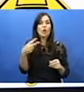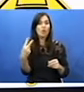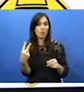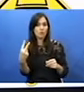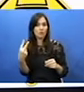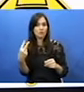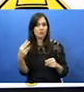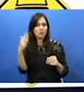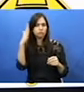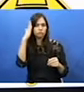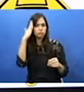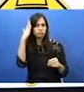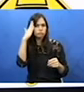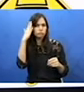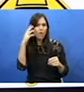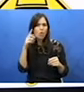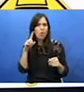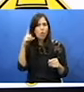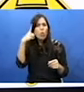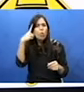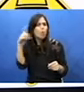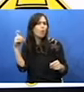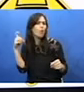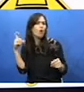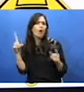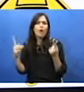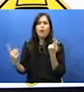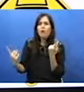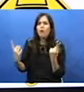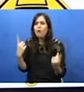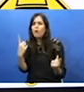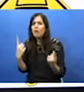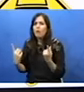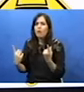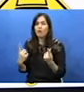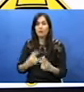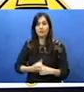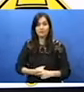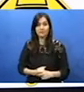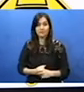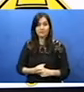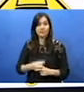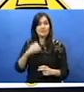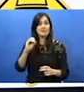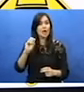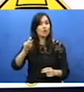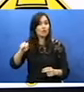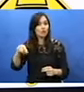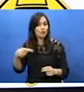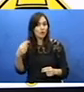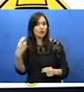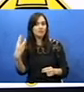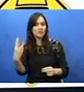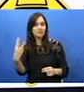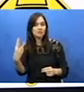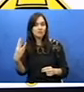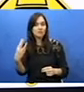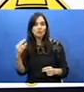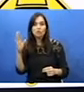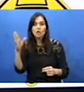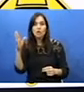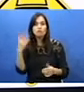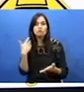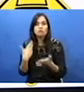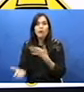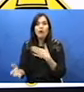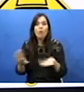sentido. Você fica em dúvida, às vezes, quando vai fazer alguma coisa. 0,3, você já perde o tempo de reação. Por exemplo,